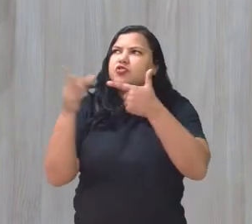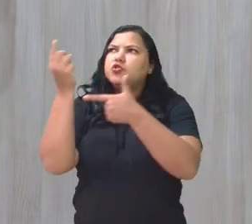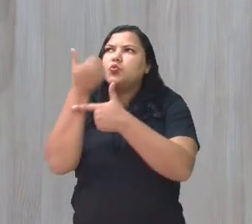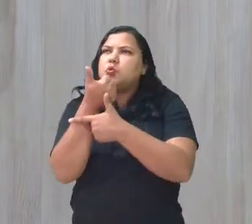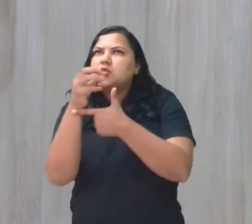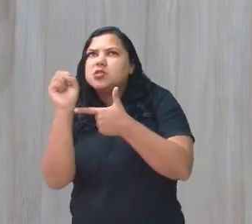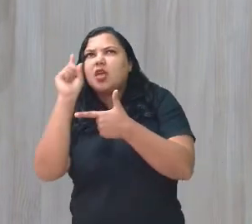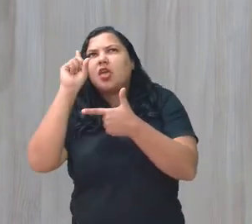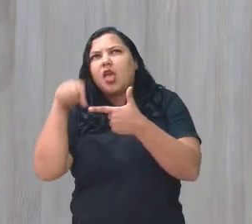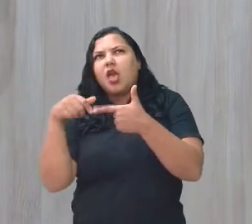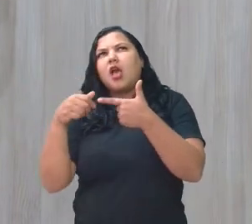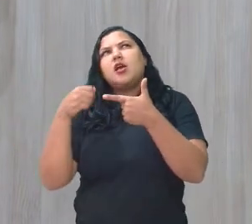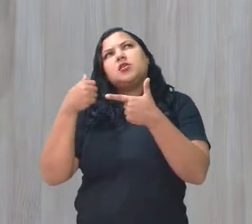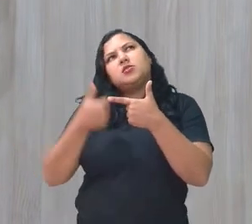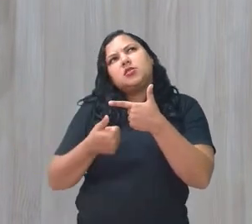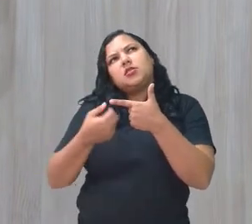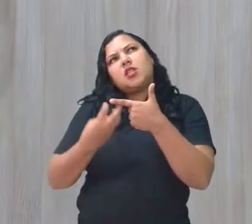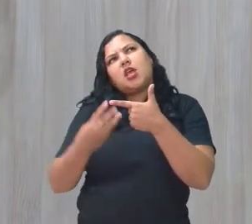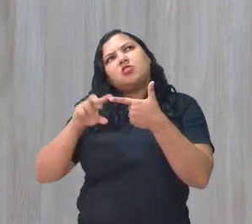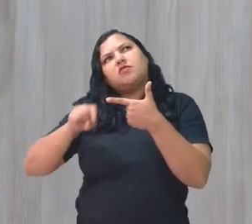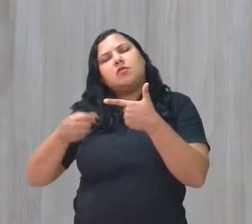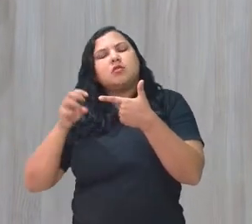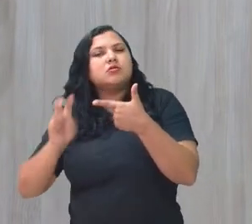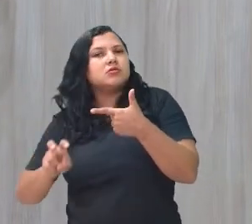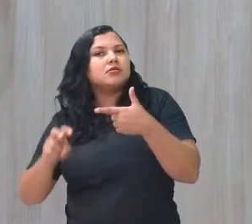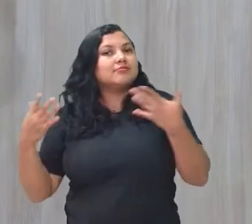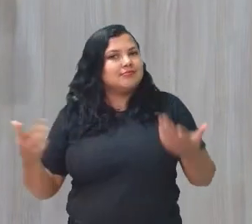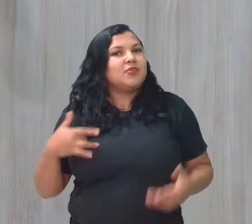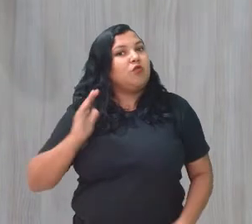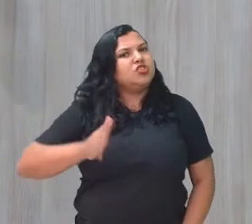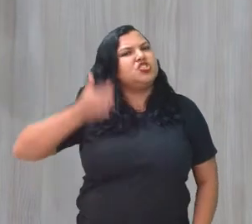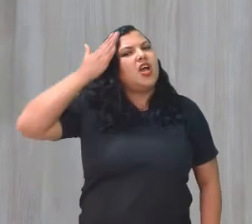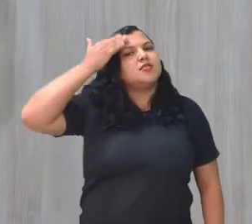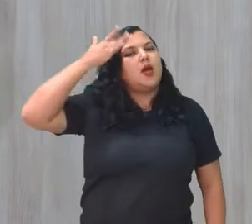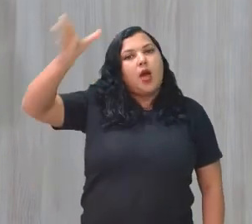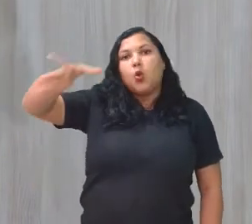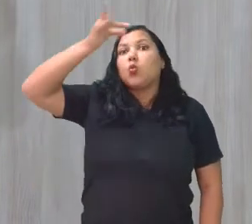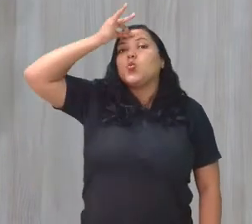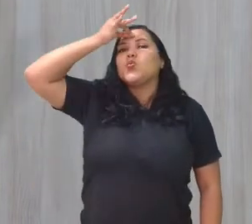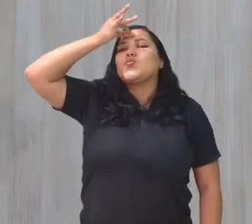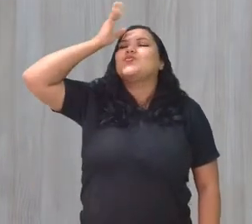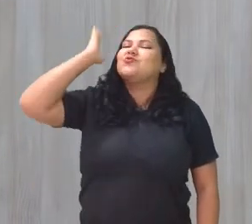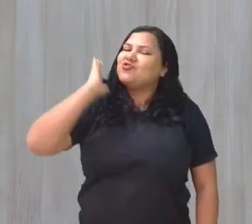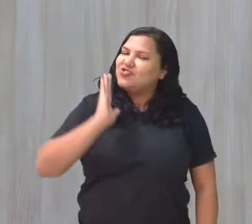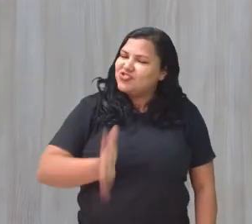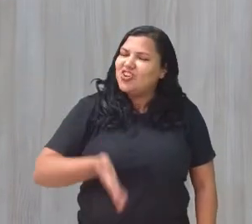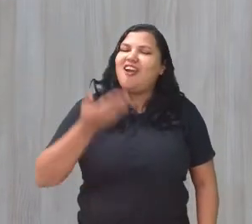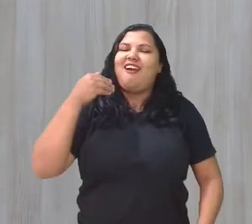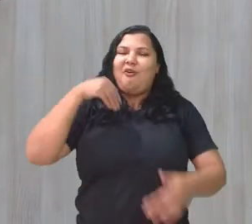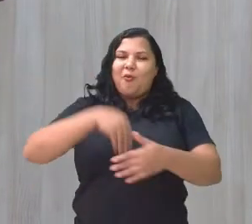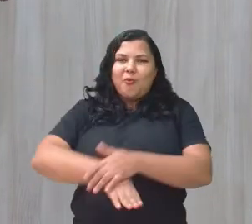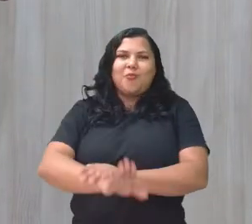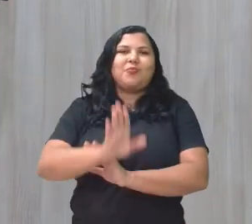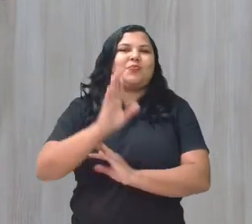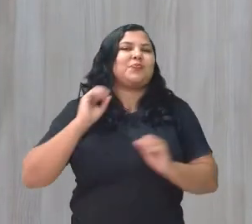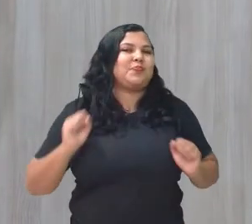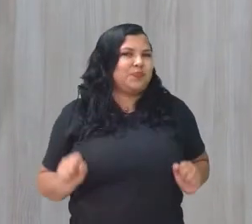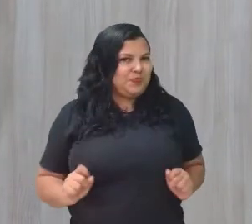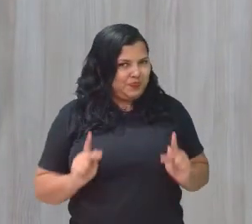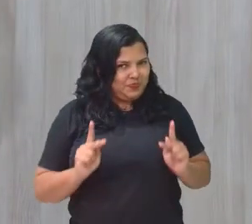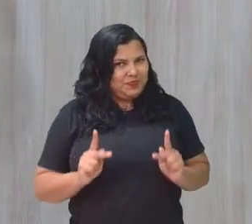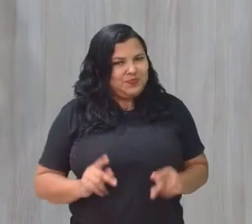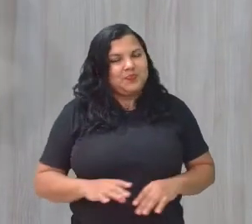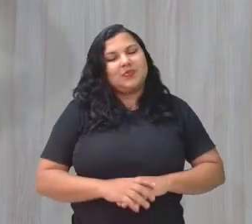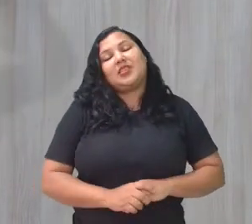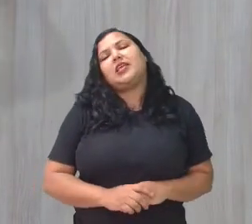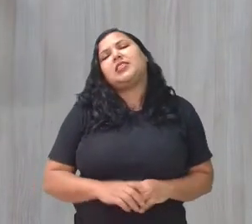100 são 100 partes de 3,5. Ou seja, seu cérebro já se acostumou, já trouxe essa ideia, você já deixa ela de